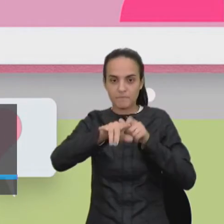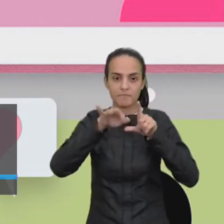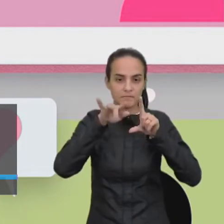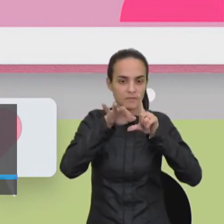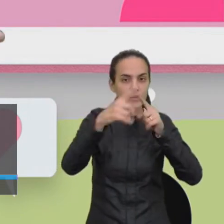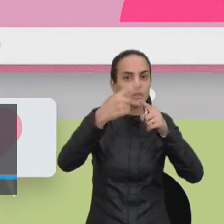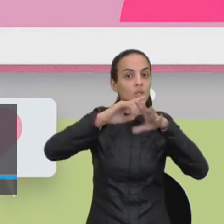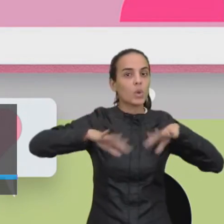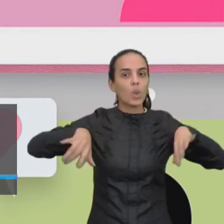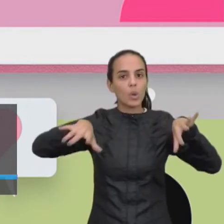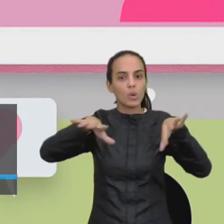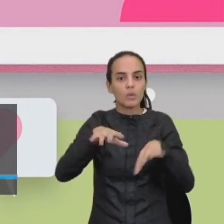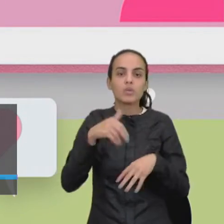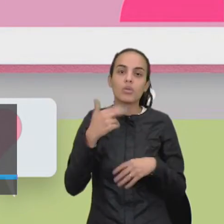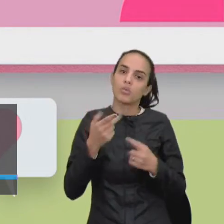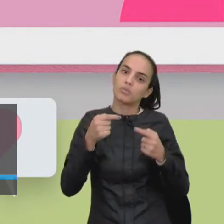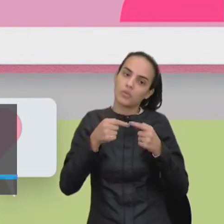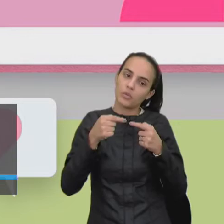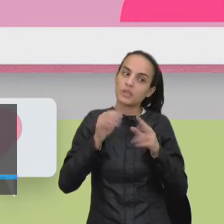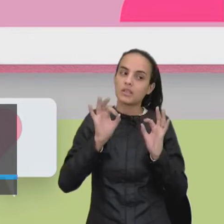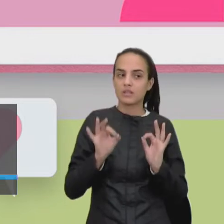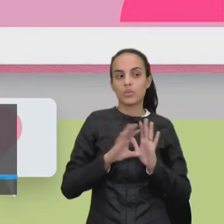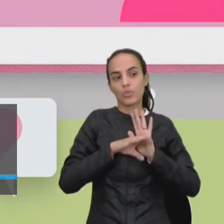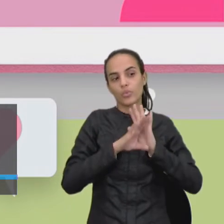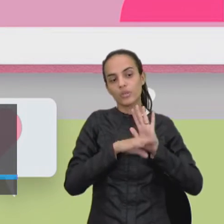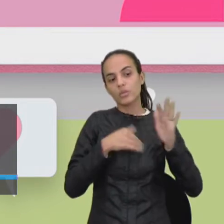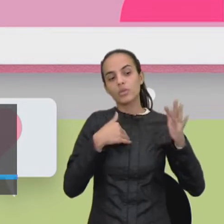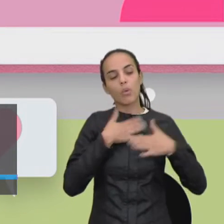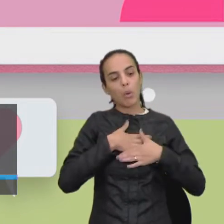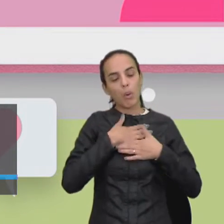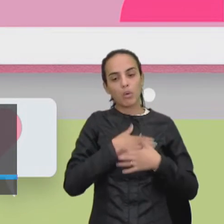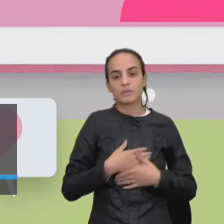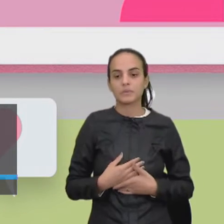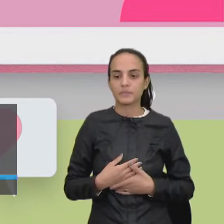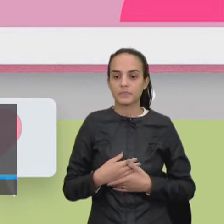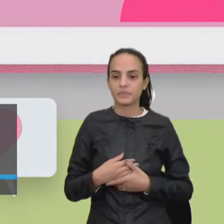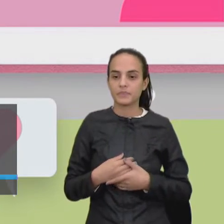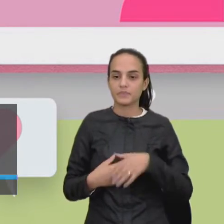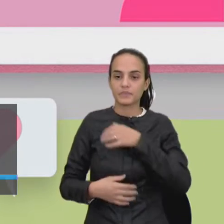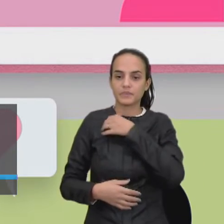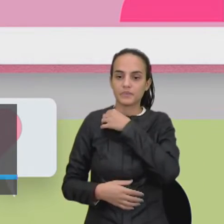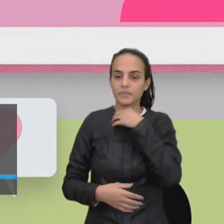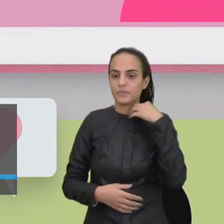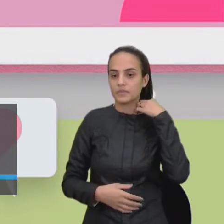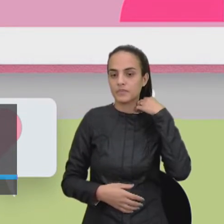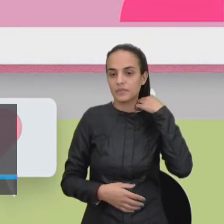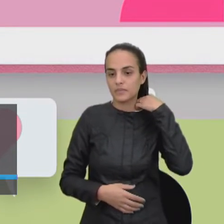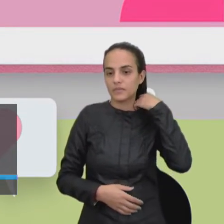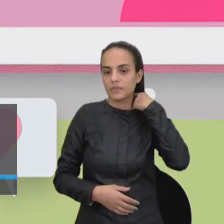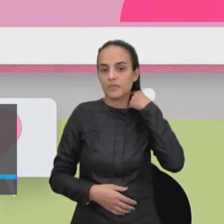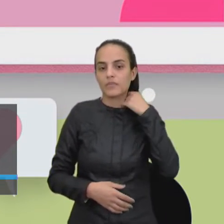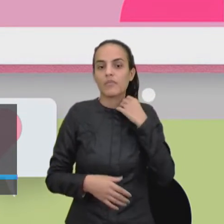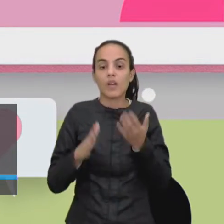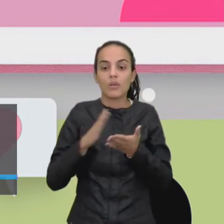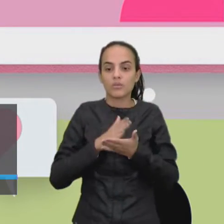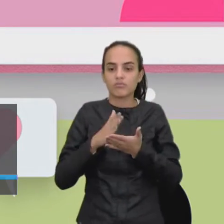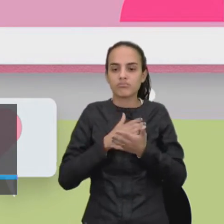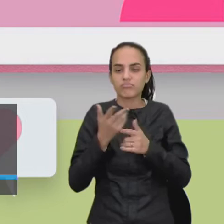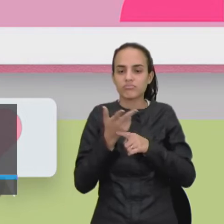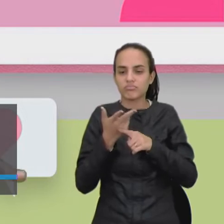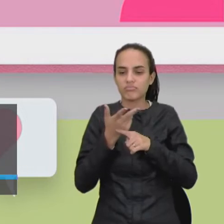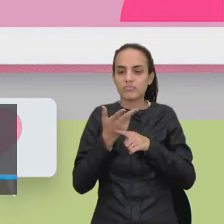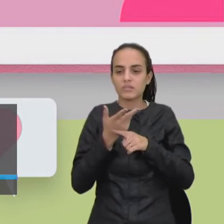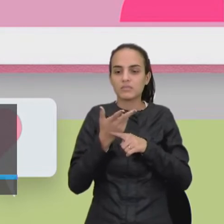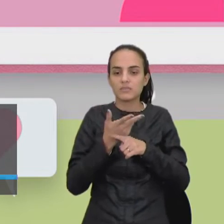está seguindo ou porque você se relaciona com o conteúdo dele mesmo? O macro influenciador, por que tem alguns que buscam tanto esse